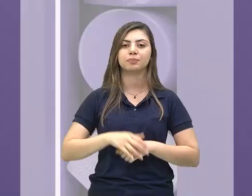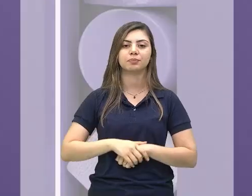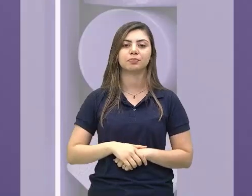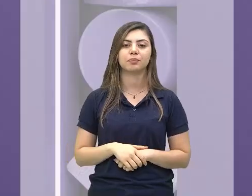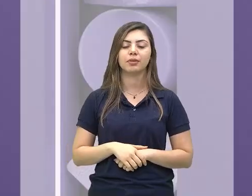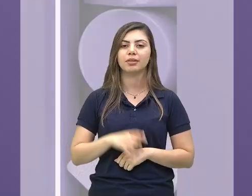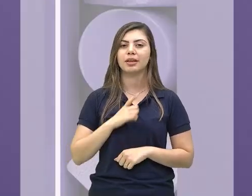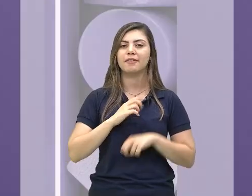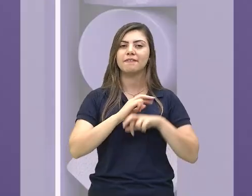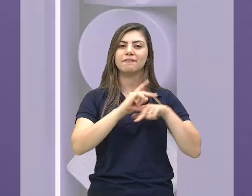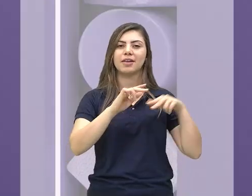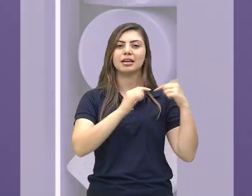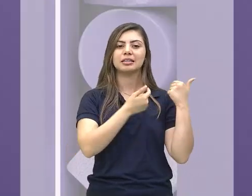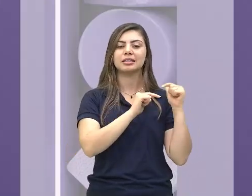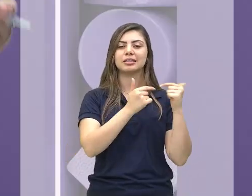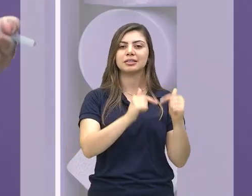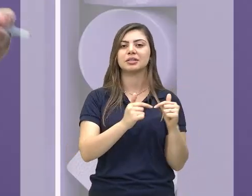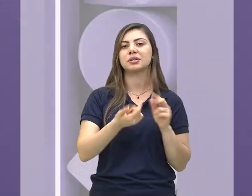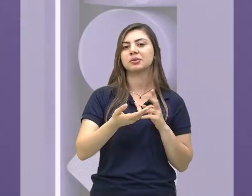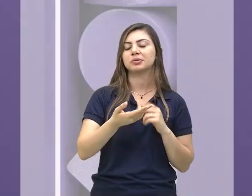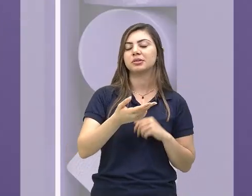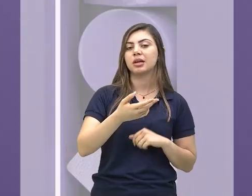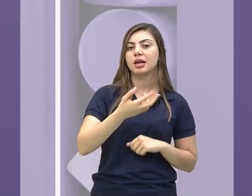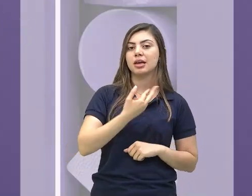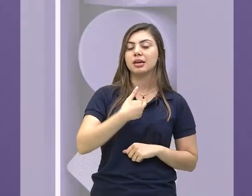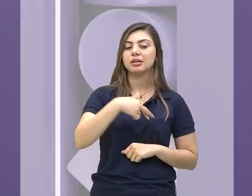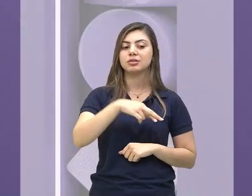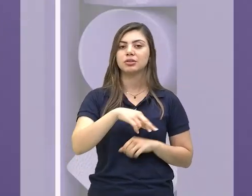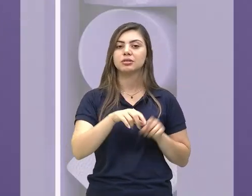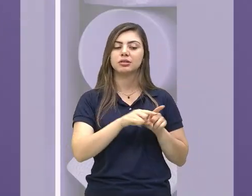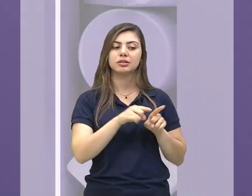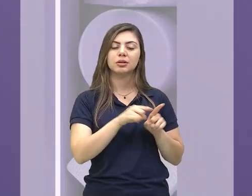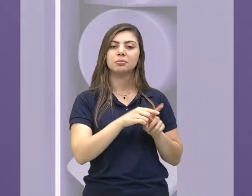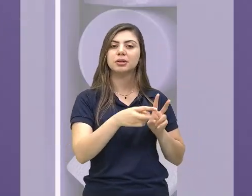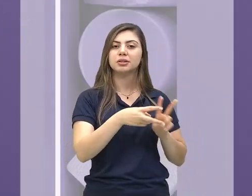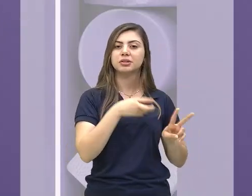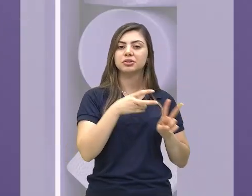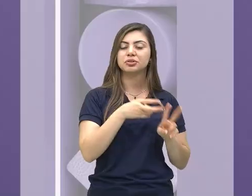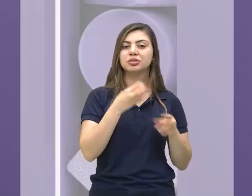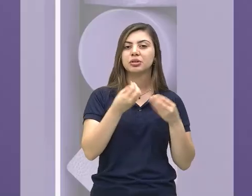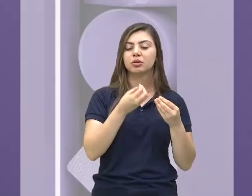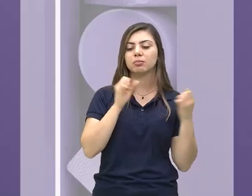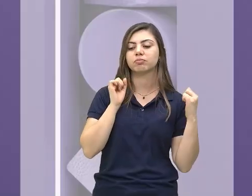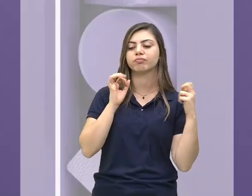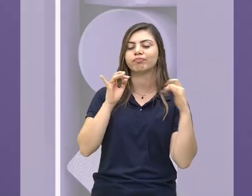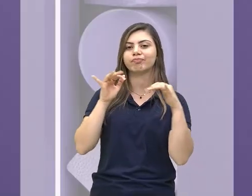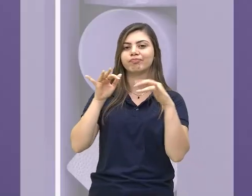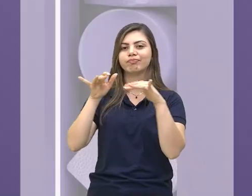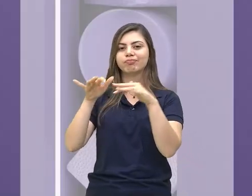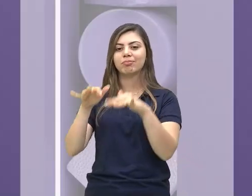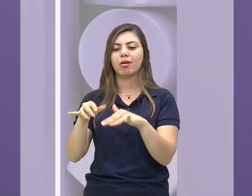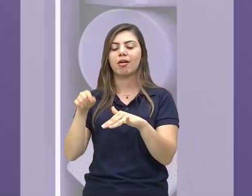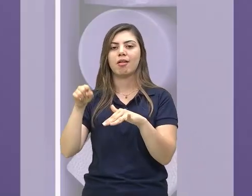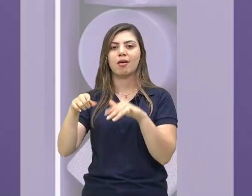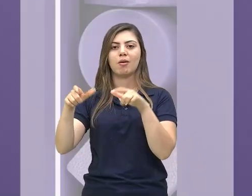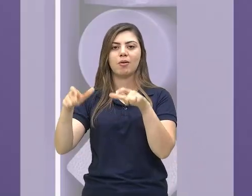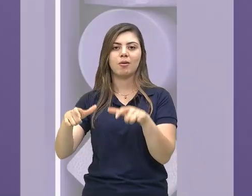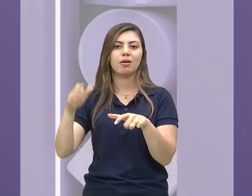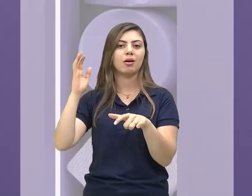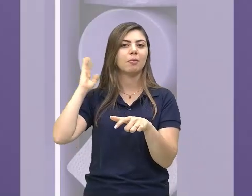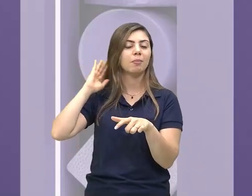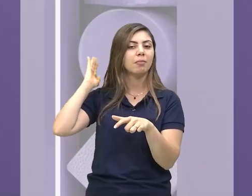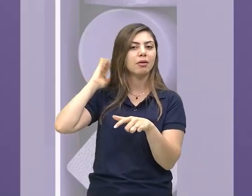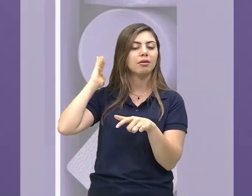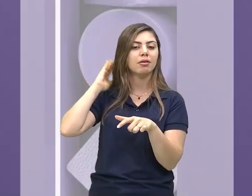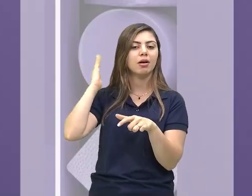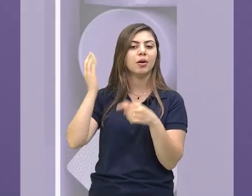várias tradições religiosas, organizações de povos originários se reunissem na Catedral Anglicana em Belém